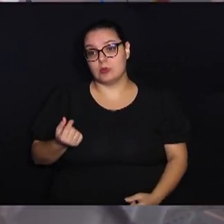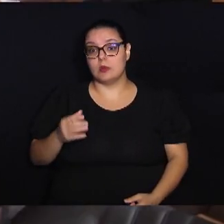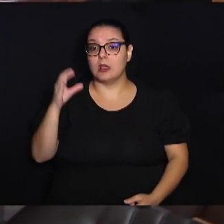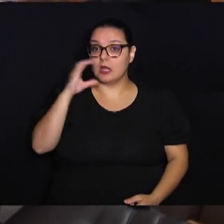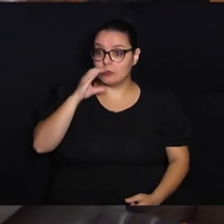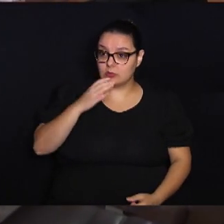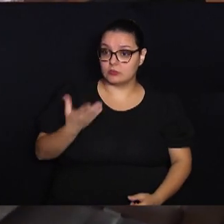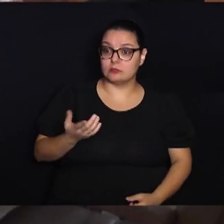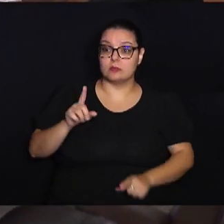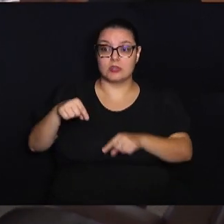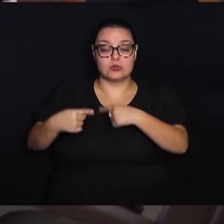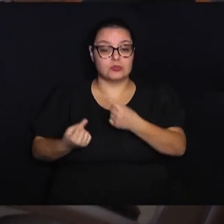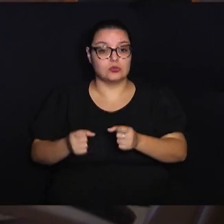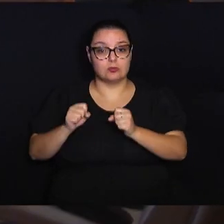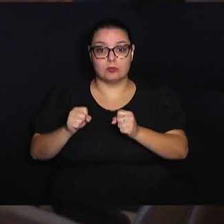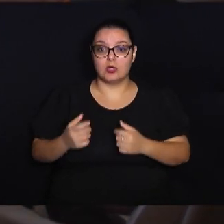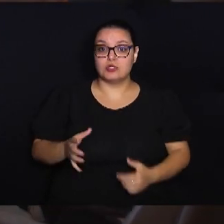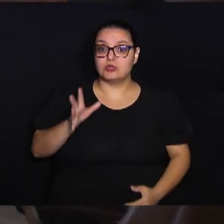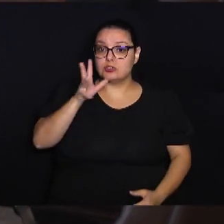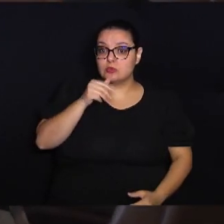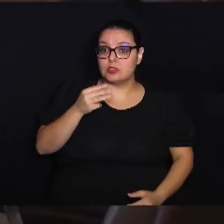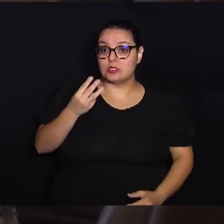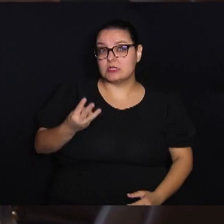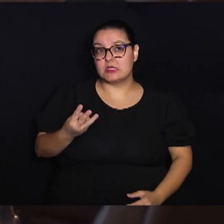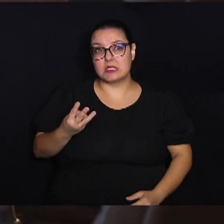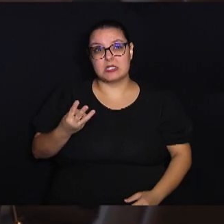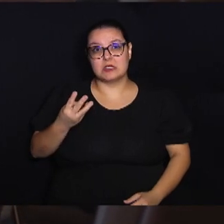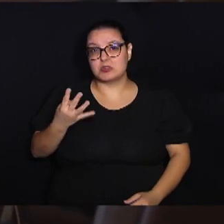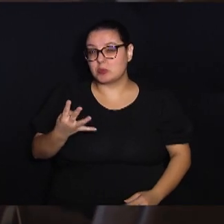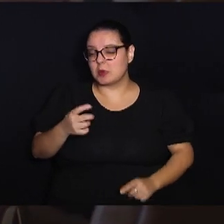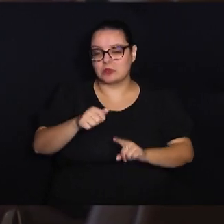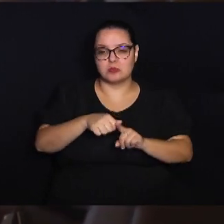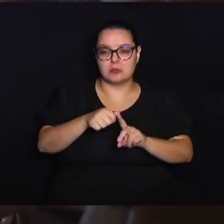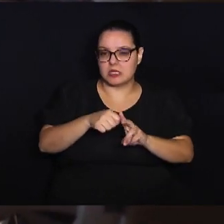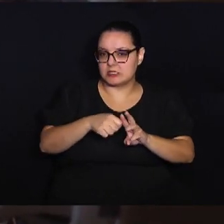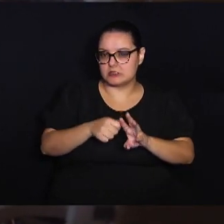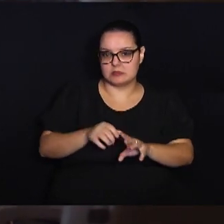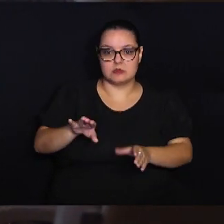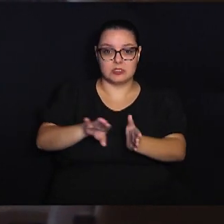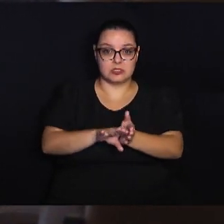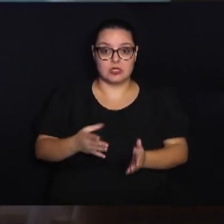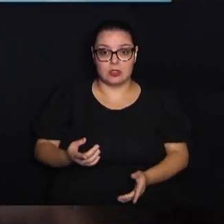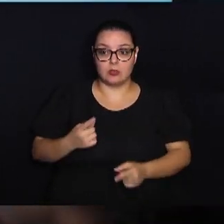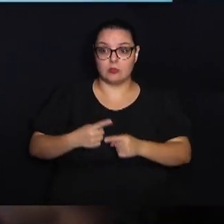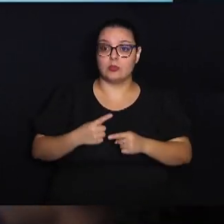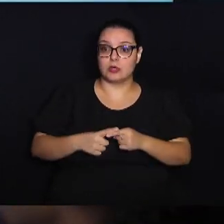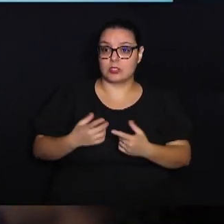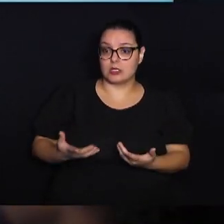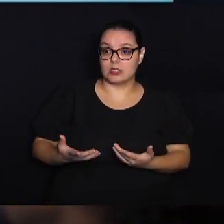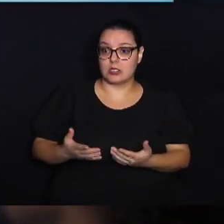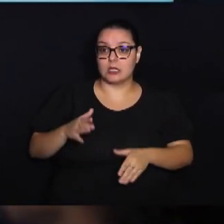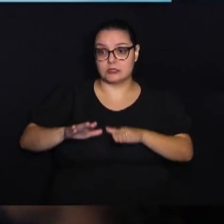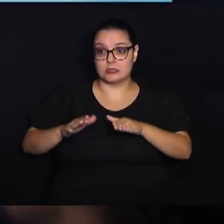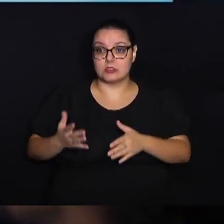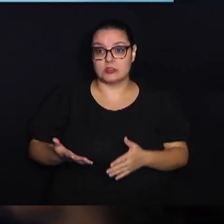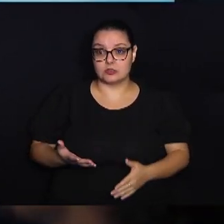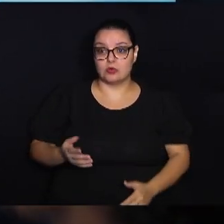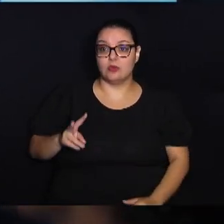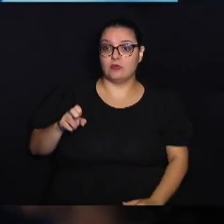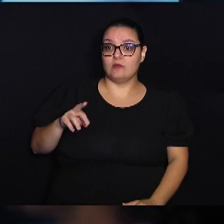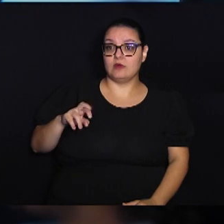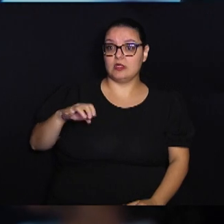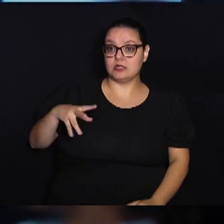muito bem e aprender. É cultura, é sociedade, é saúde. Comida e livro, você precisa que alguém te oriente, que